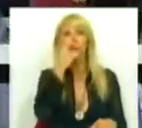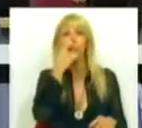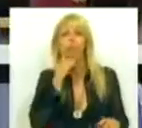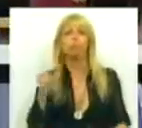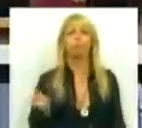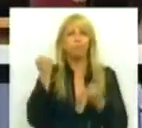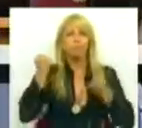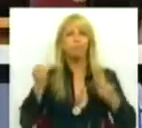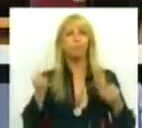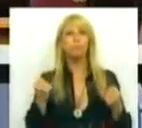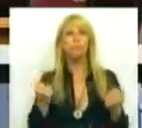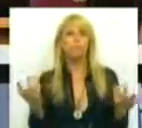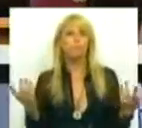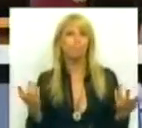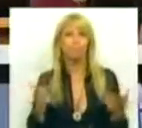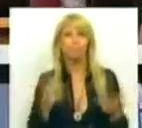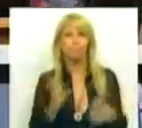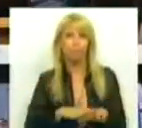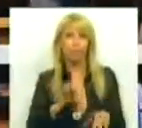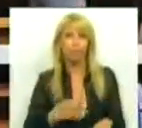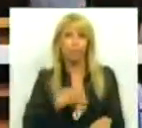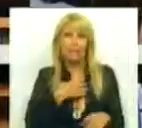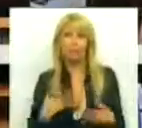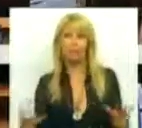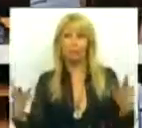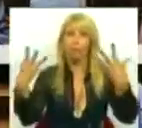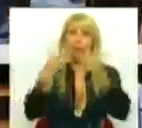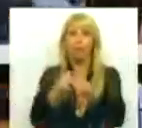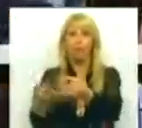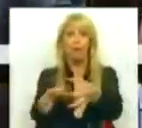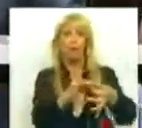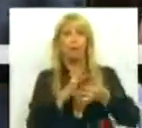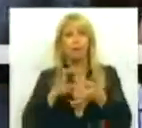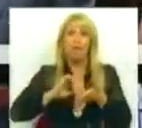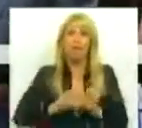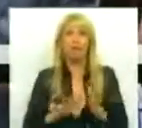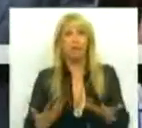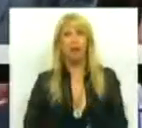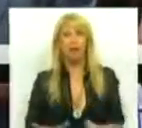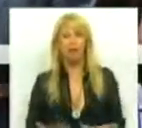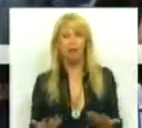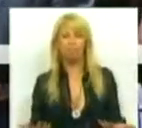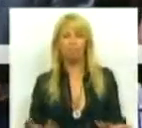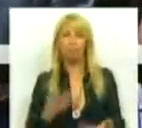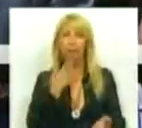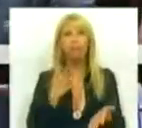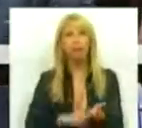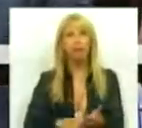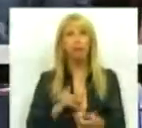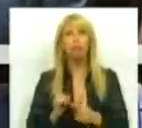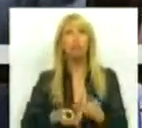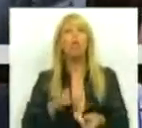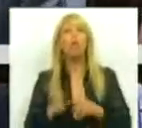ao sentido de convergência neste momento. O facto é que deste processo resulta